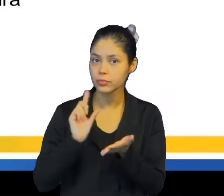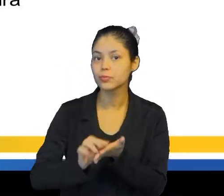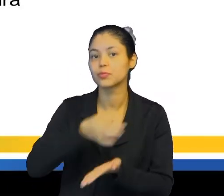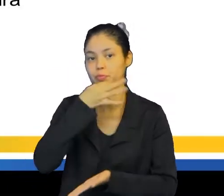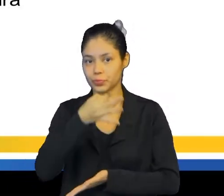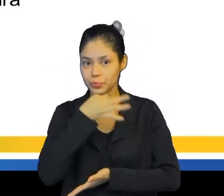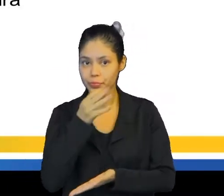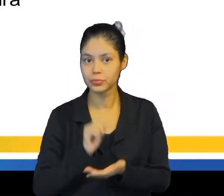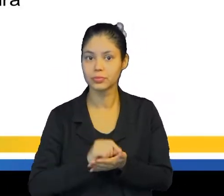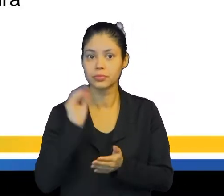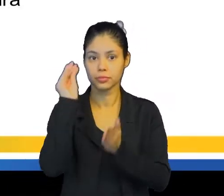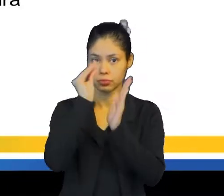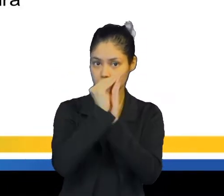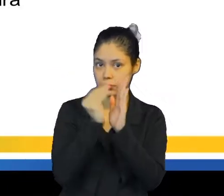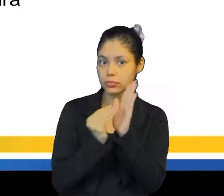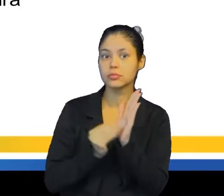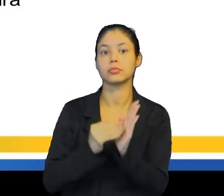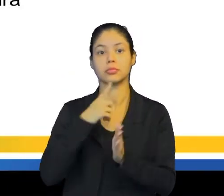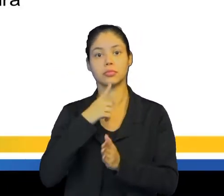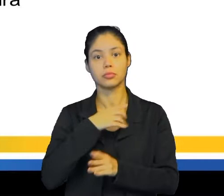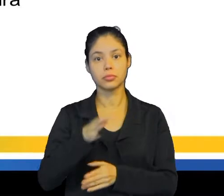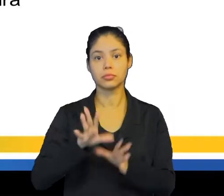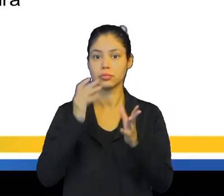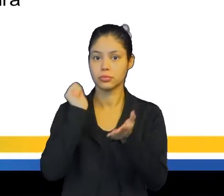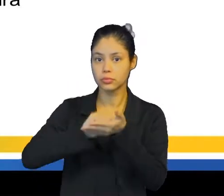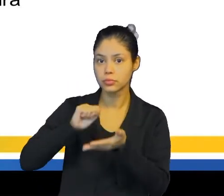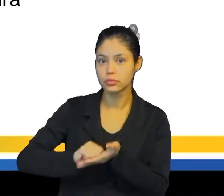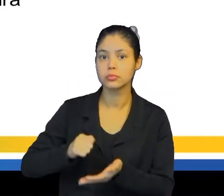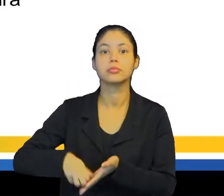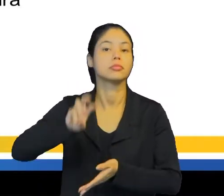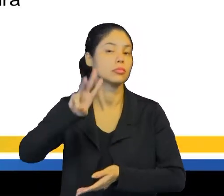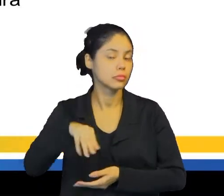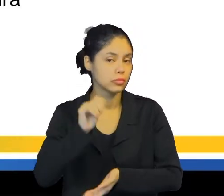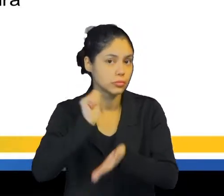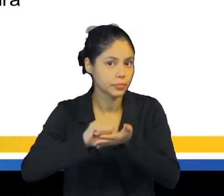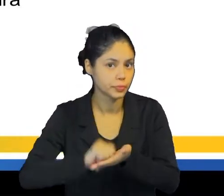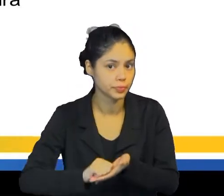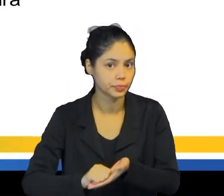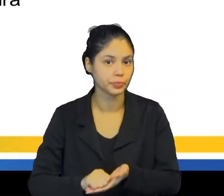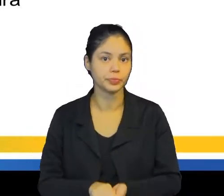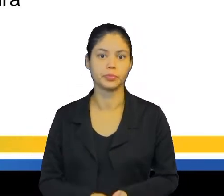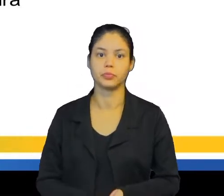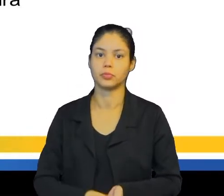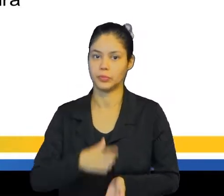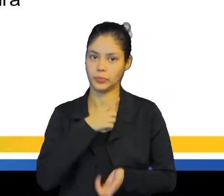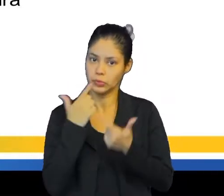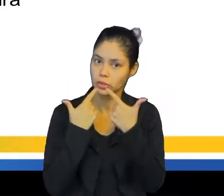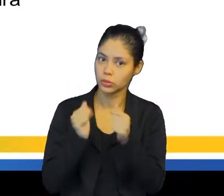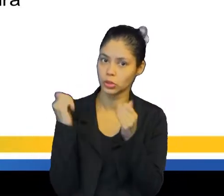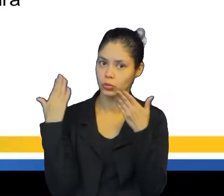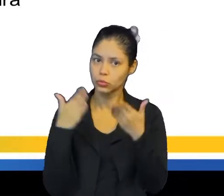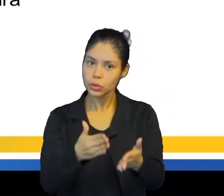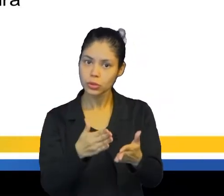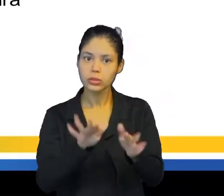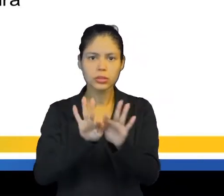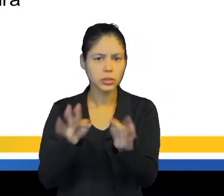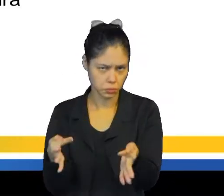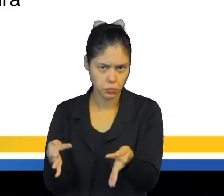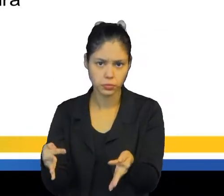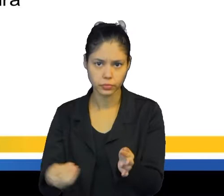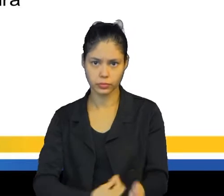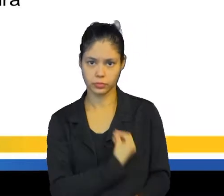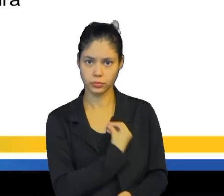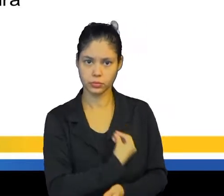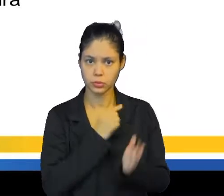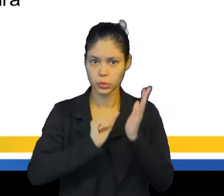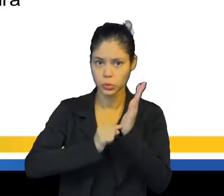de opinião é o fato do artigo de opinião ser assinado por quem o escreveu. Tem a linguagem objetiva e simples. A